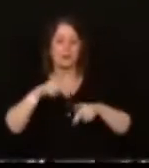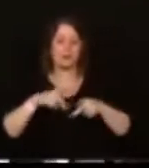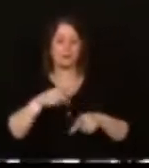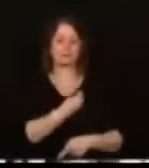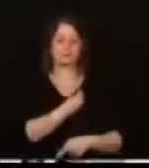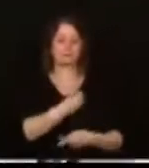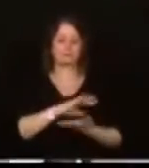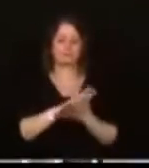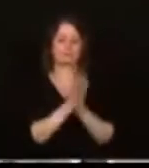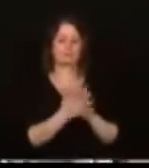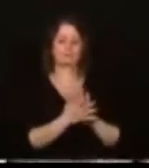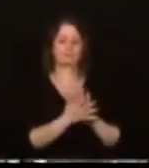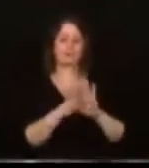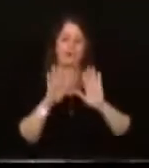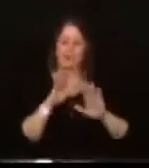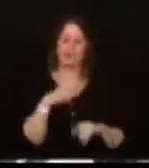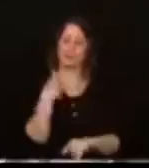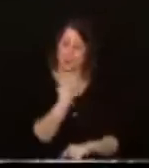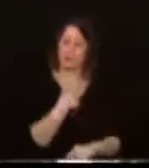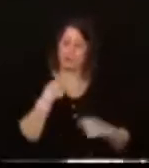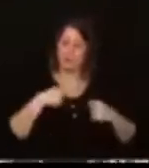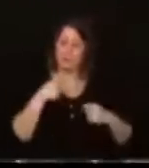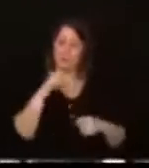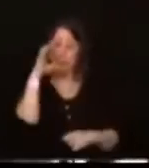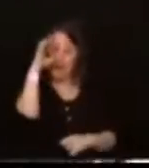Vamos aprender com o erro dos outros.